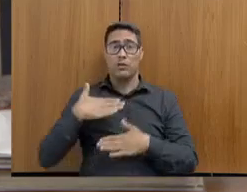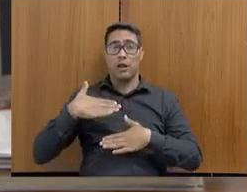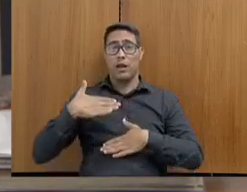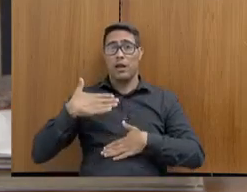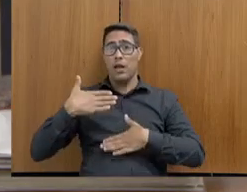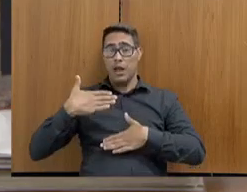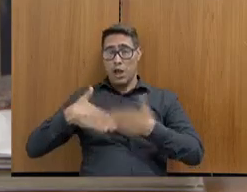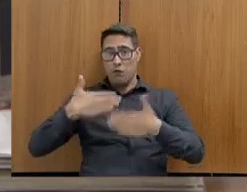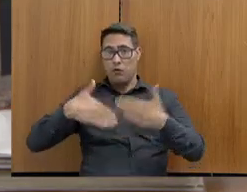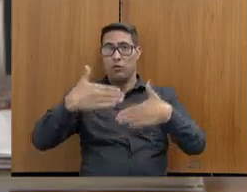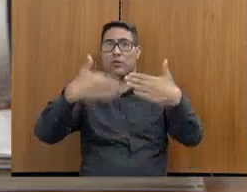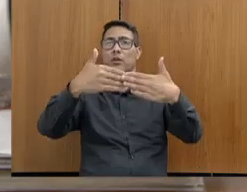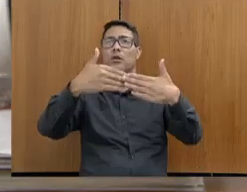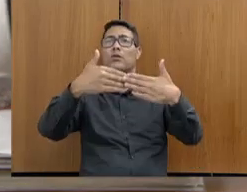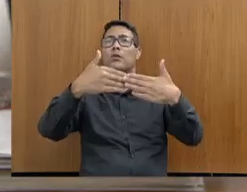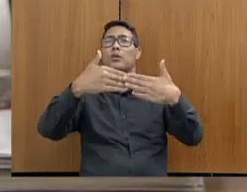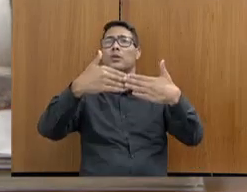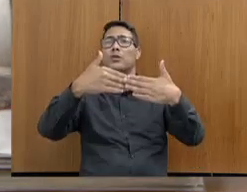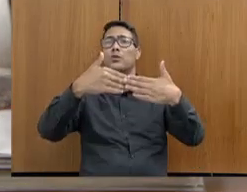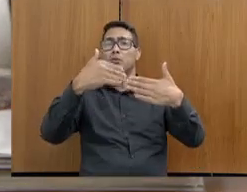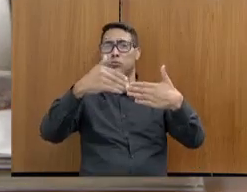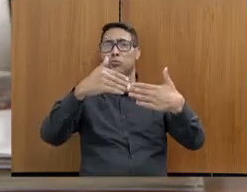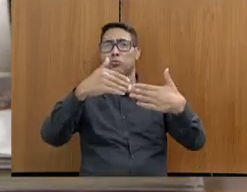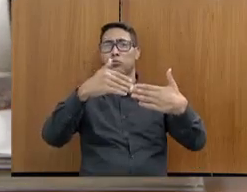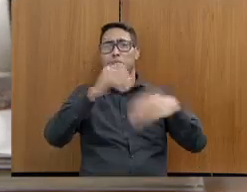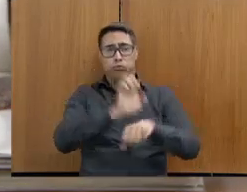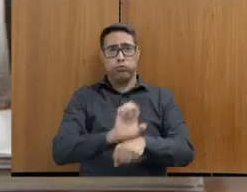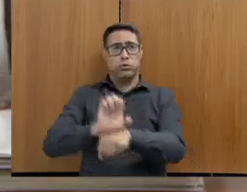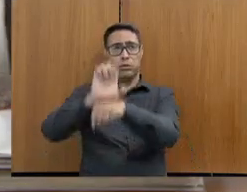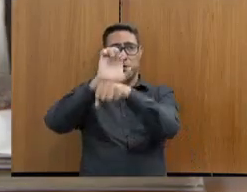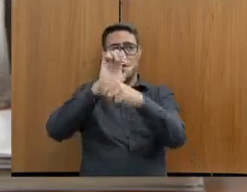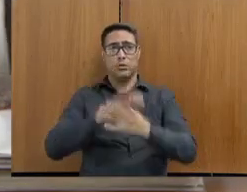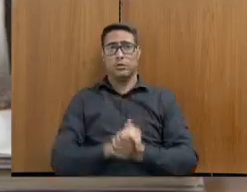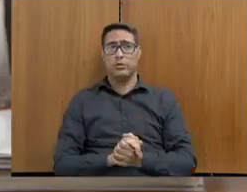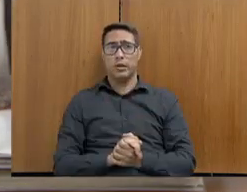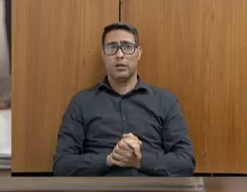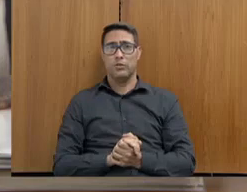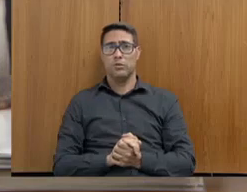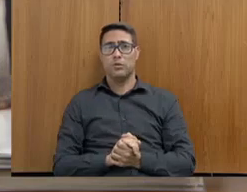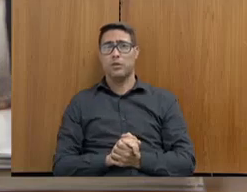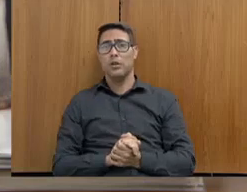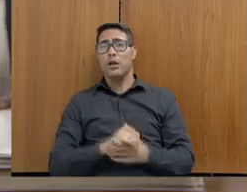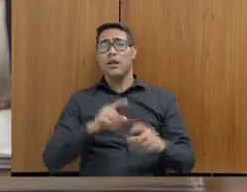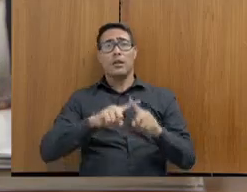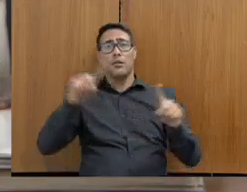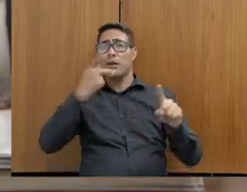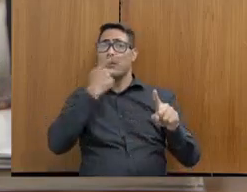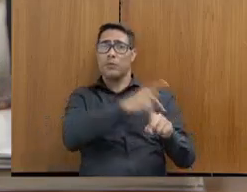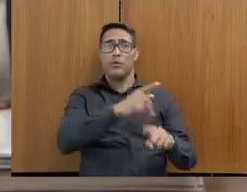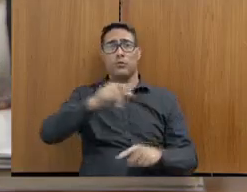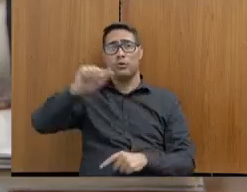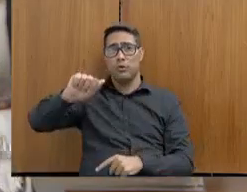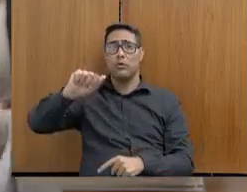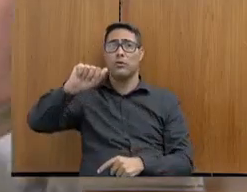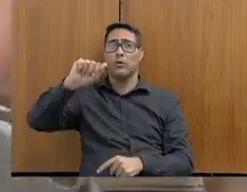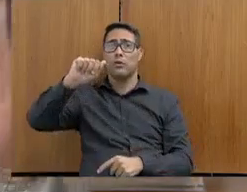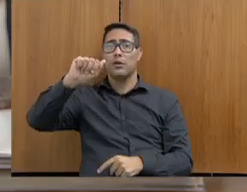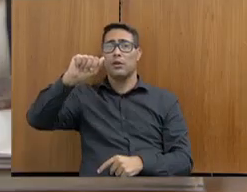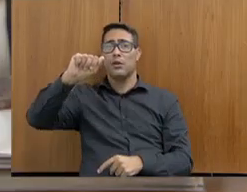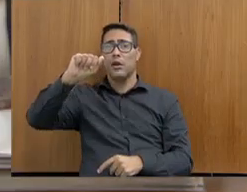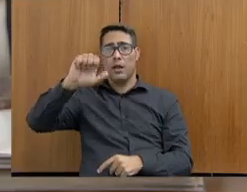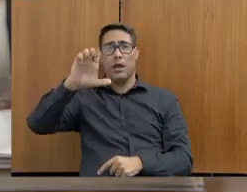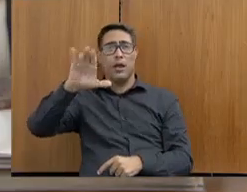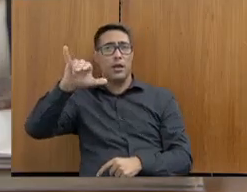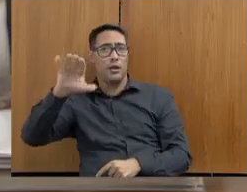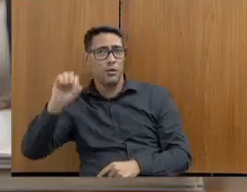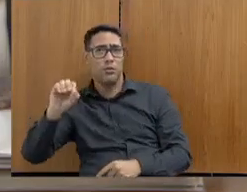eu tô seis mandatos já Deputado então passei por desde a época do Aécio como Prefeito desde a época do Nilton